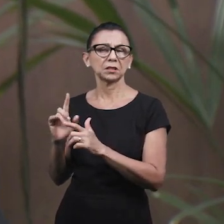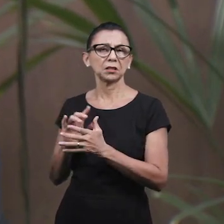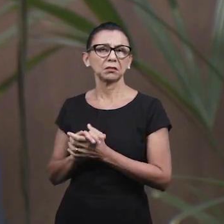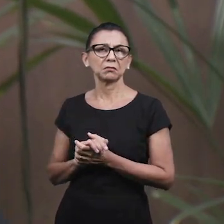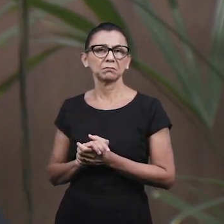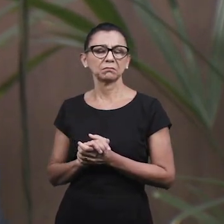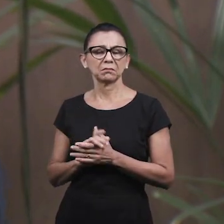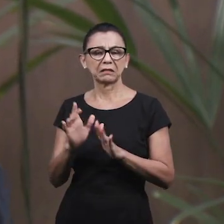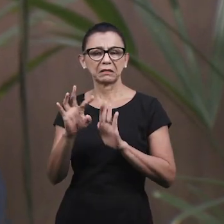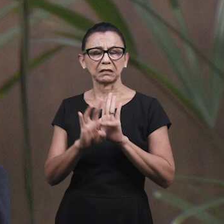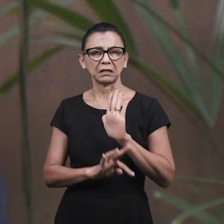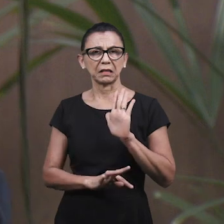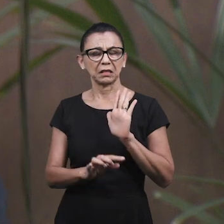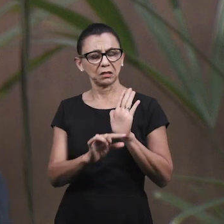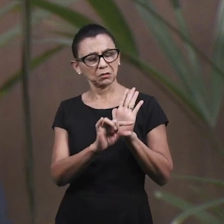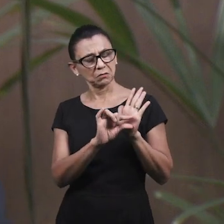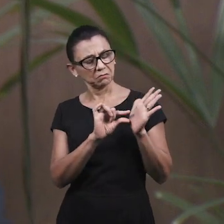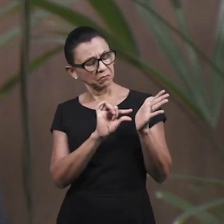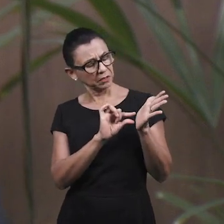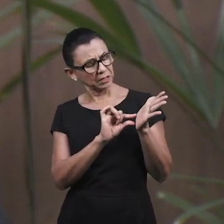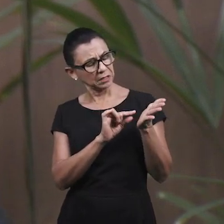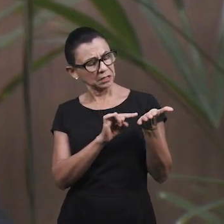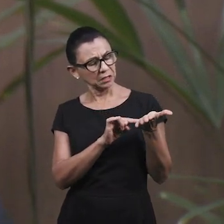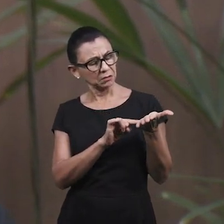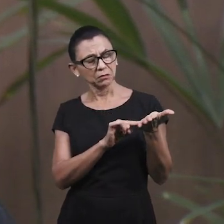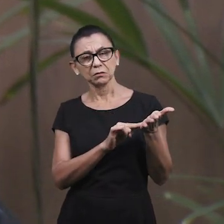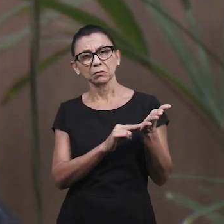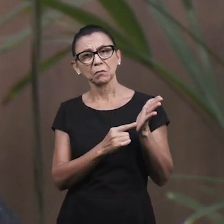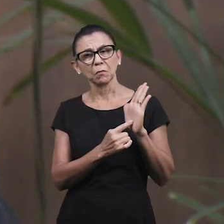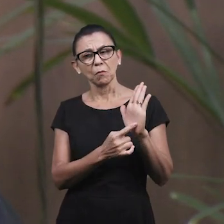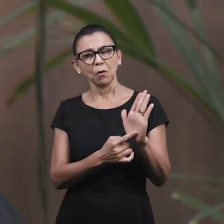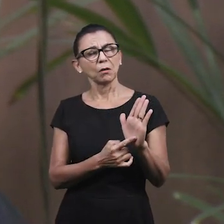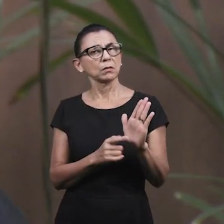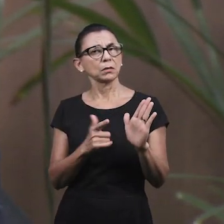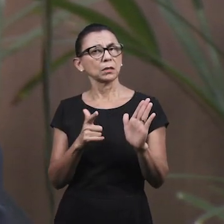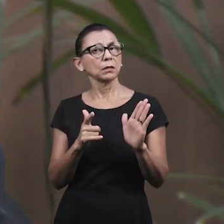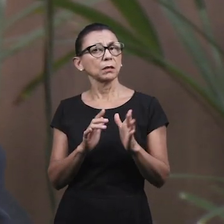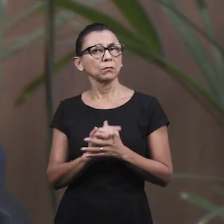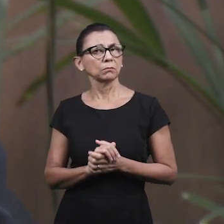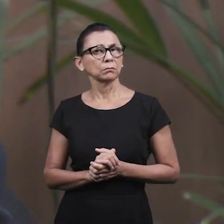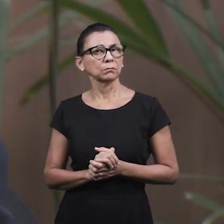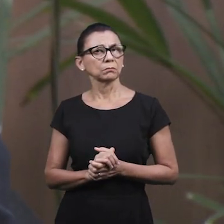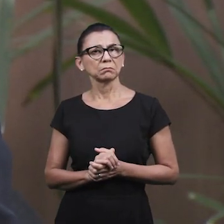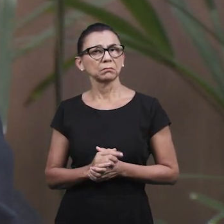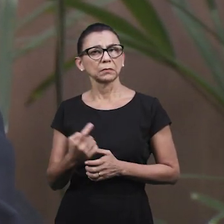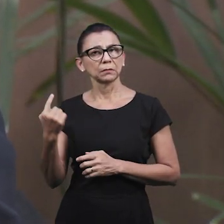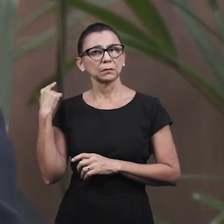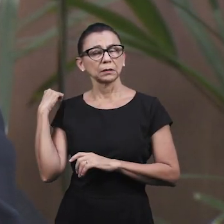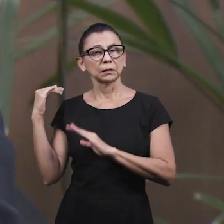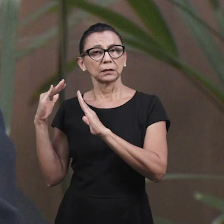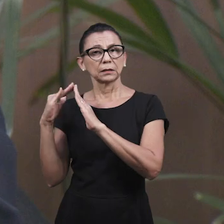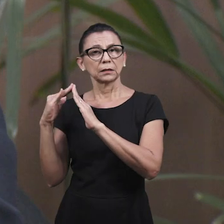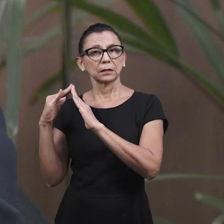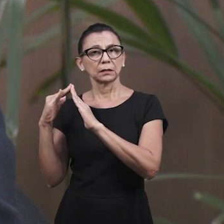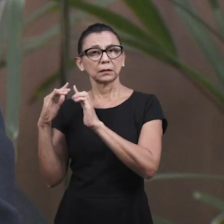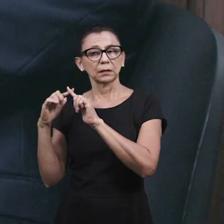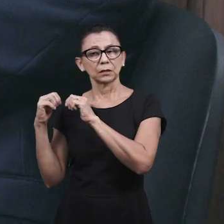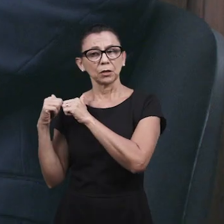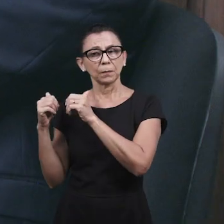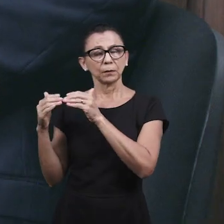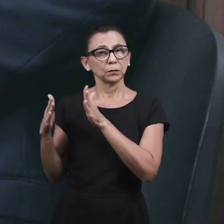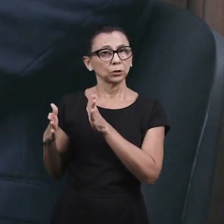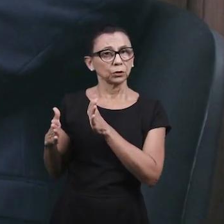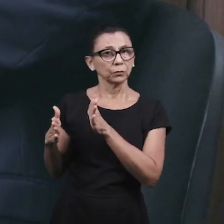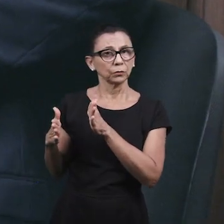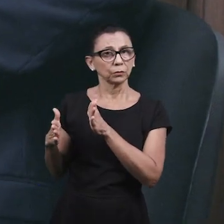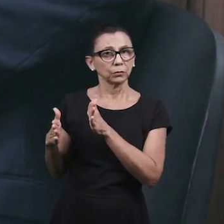citação de uma coisa que lembre ídolo na igreja primitiva. Não tem. Não fazia parte da